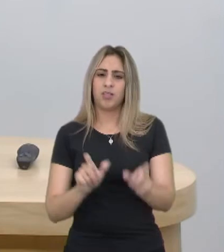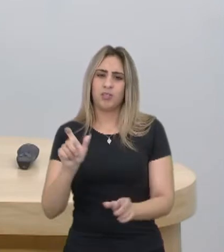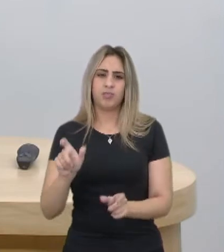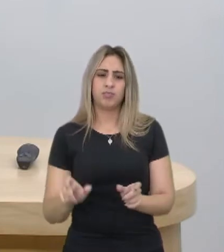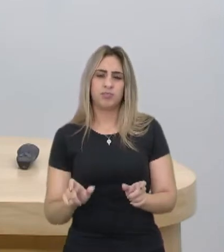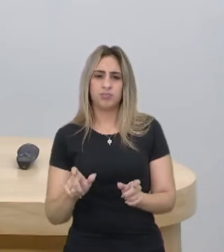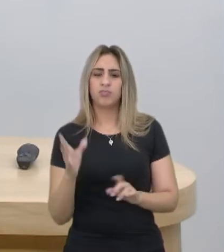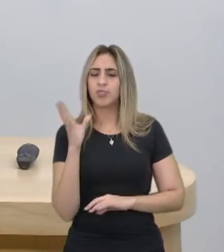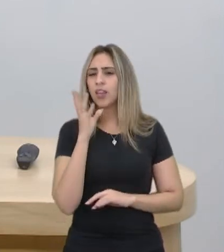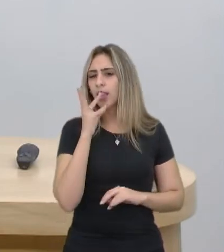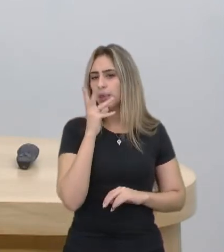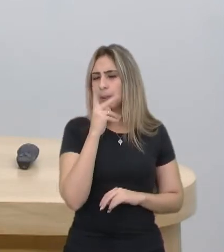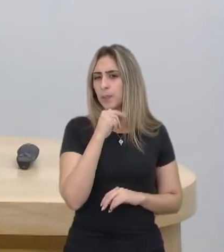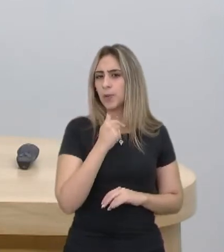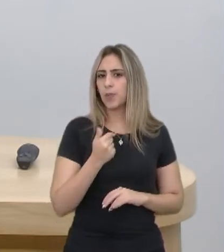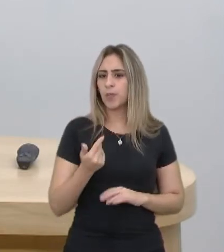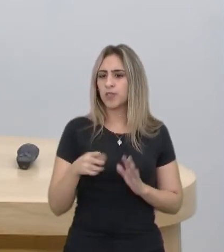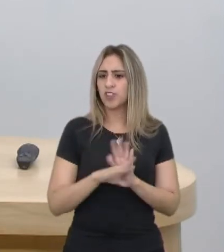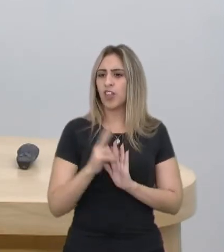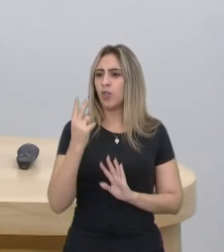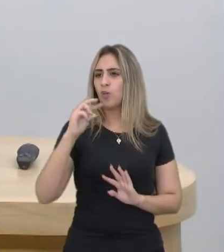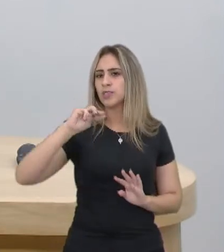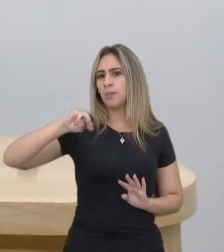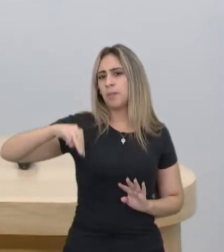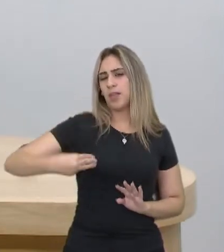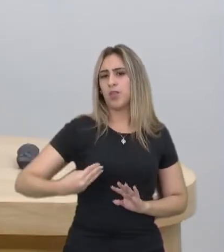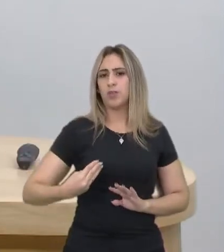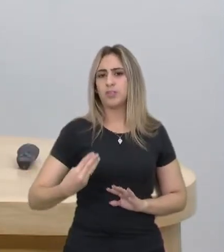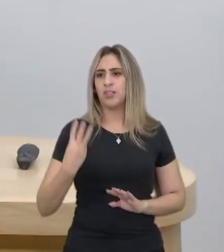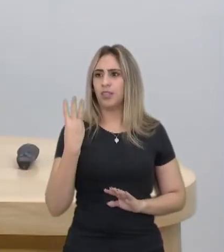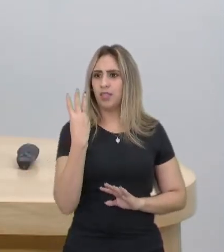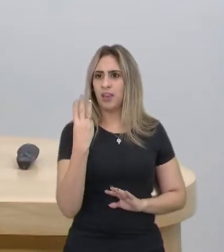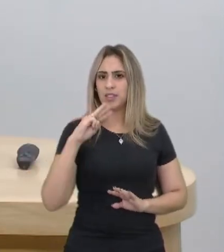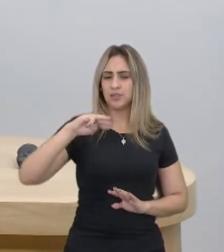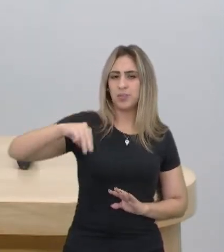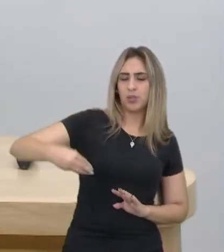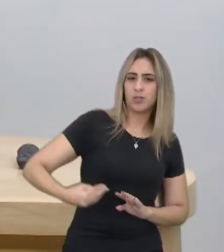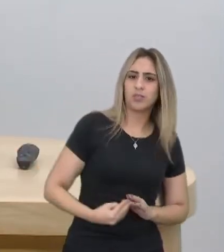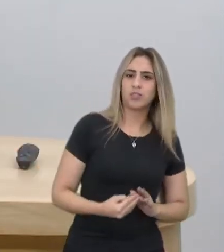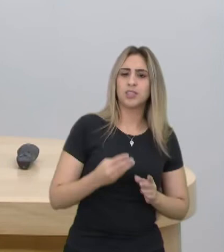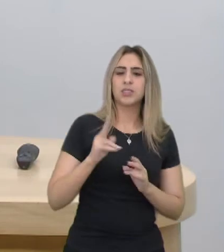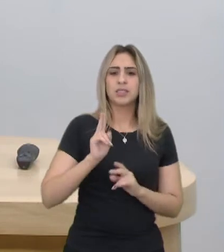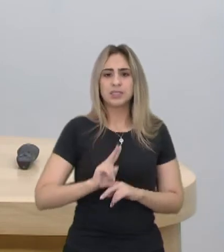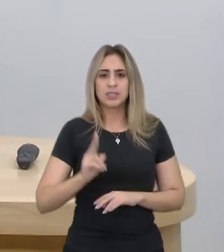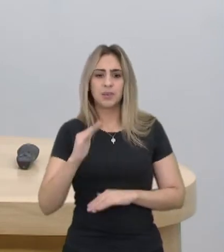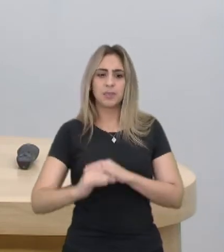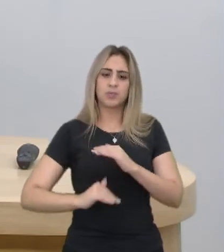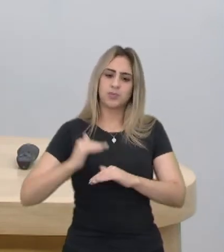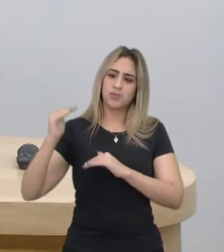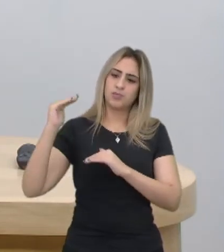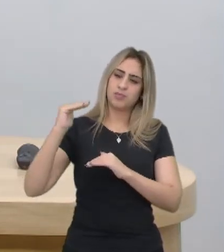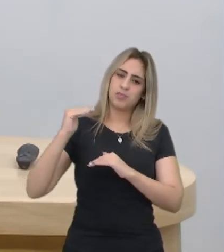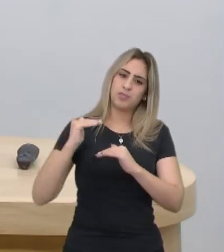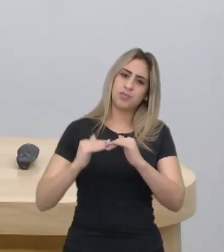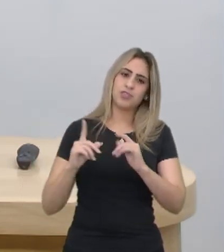menos para chegar a 2 bilhões, menos ainda para chegar a 3, e isso está sempre diminuindo esse tempo,